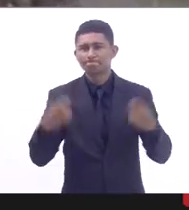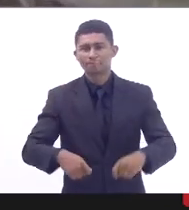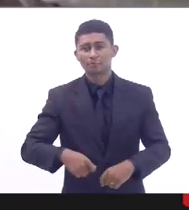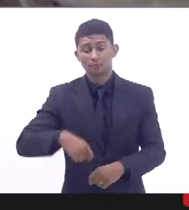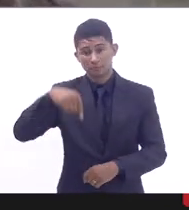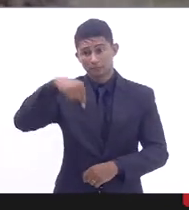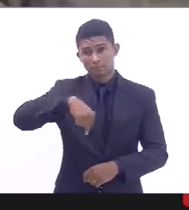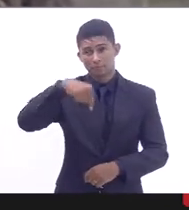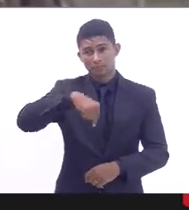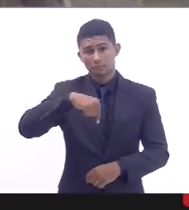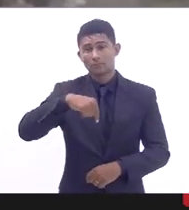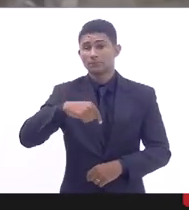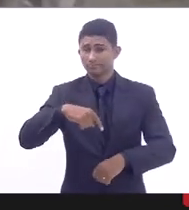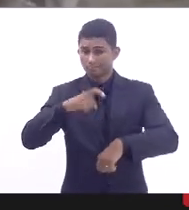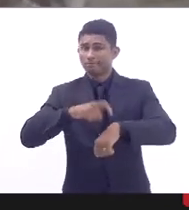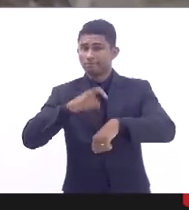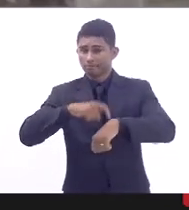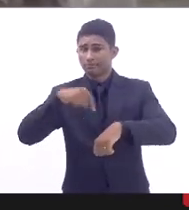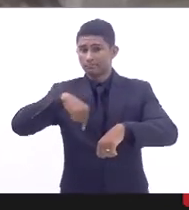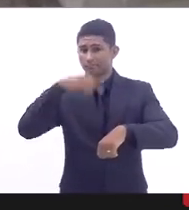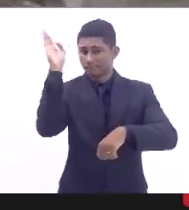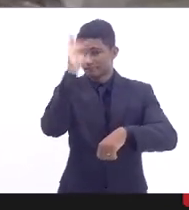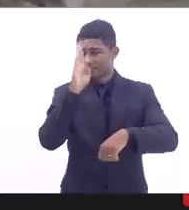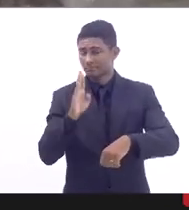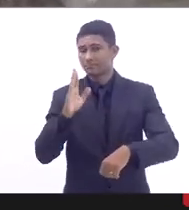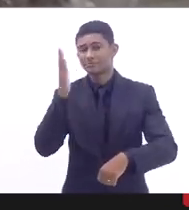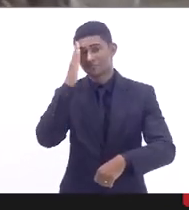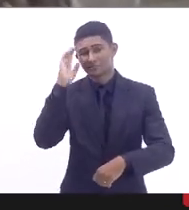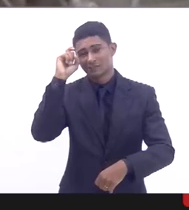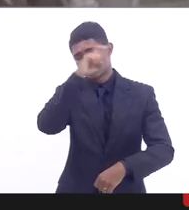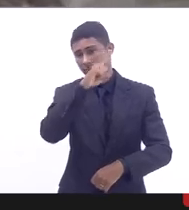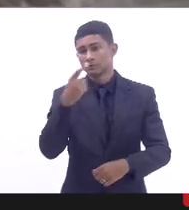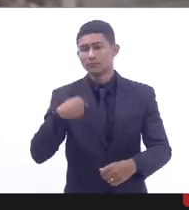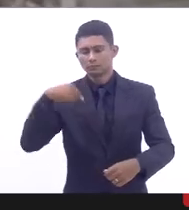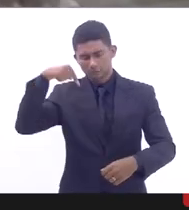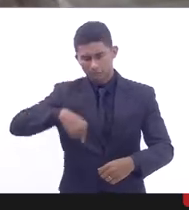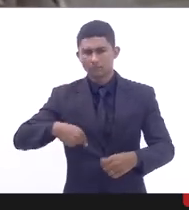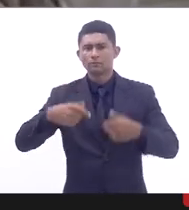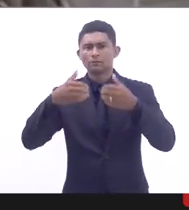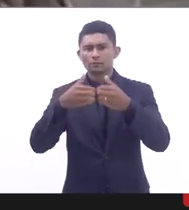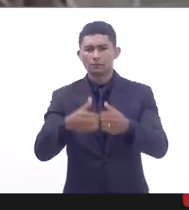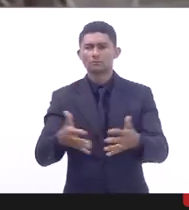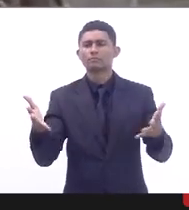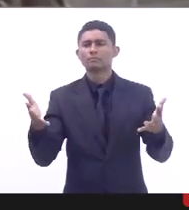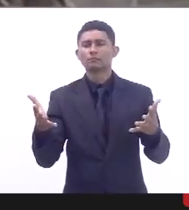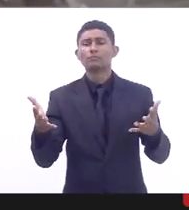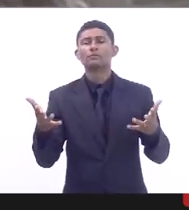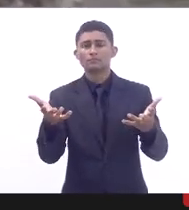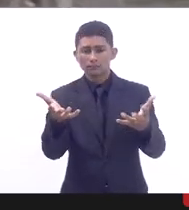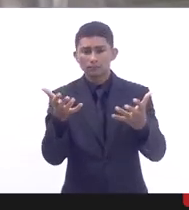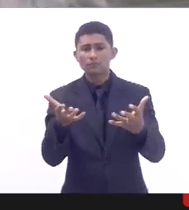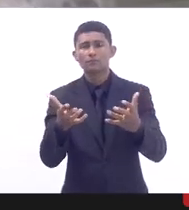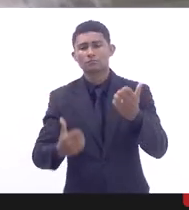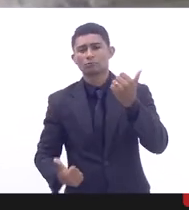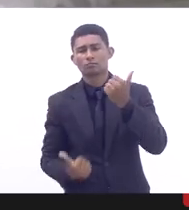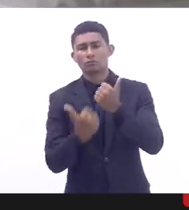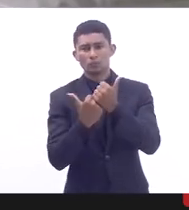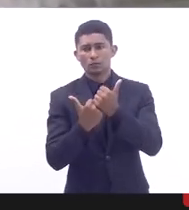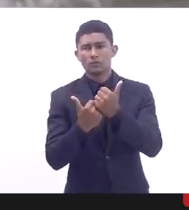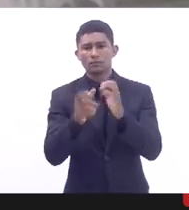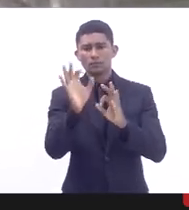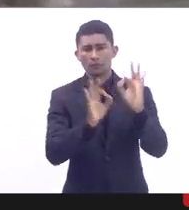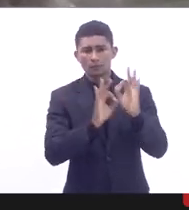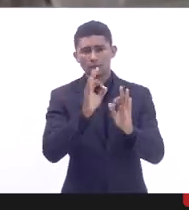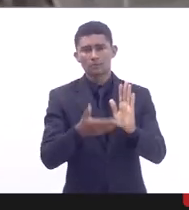país que ver nesse momento que o país vive e e nos colocar à disposição para o fortalecimento EA pressão aí para o projeto de